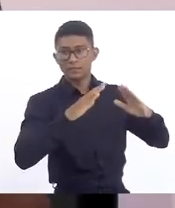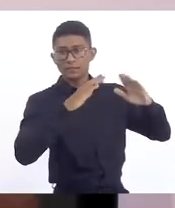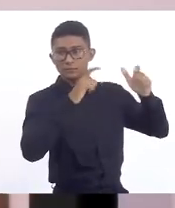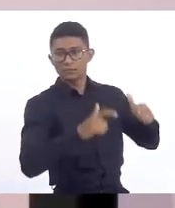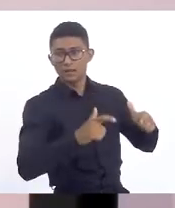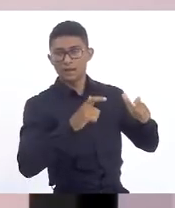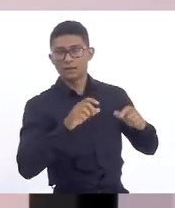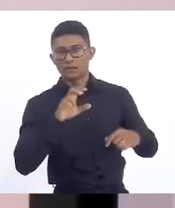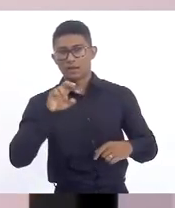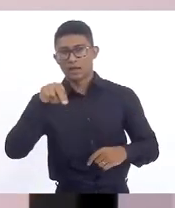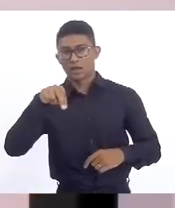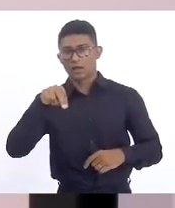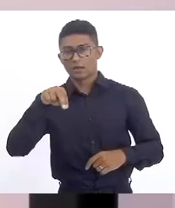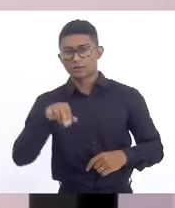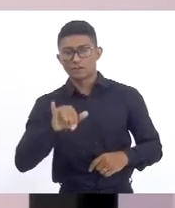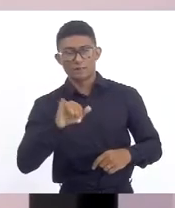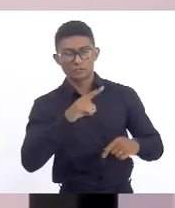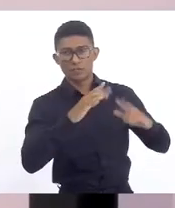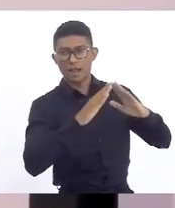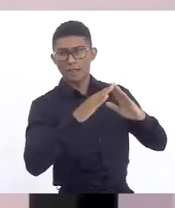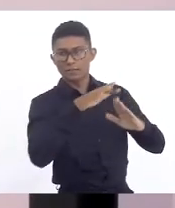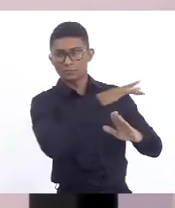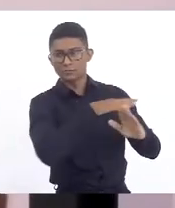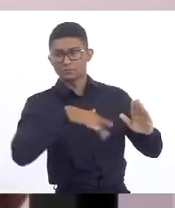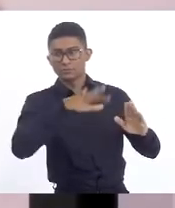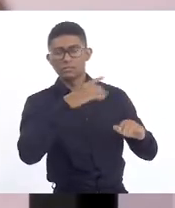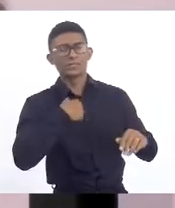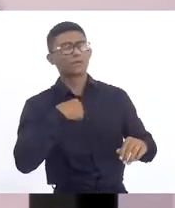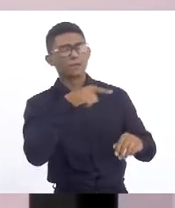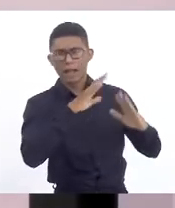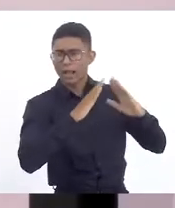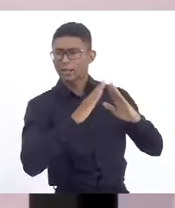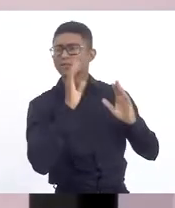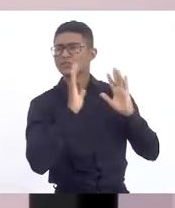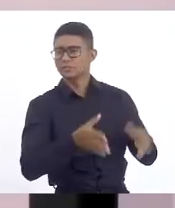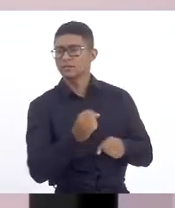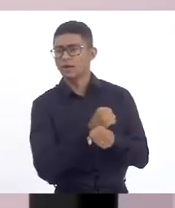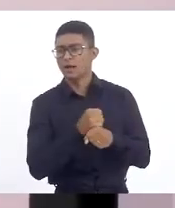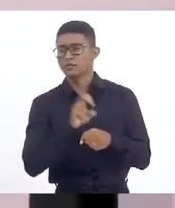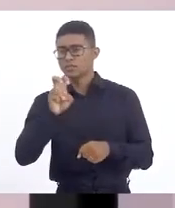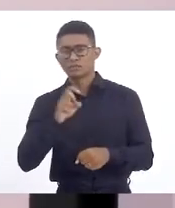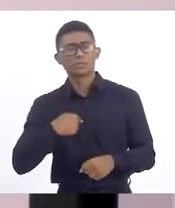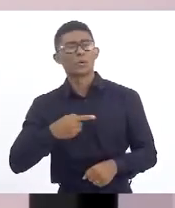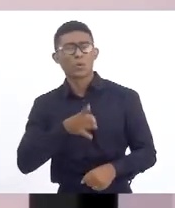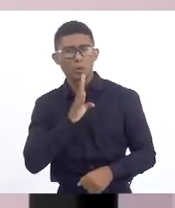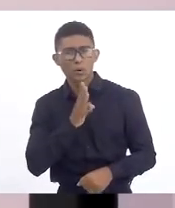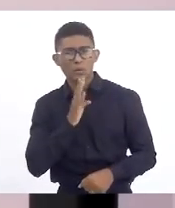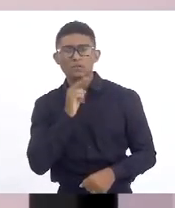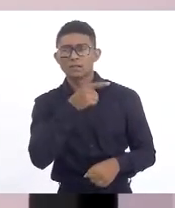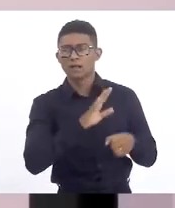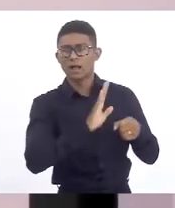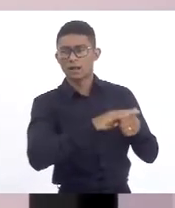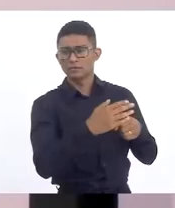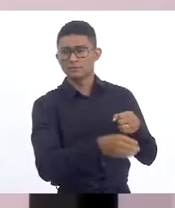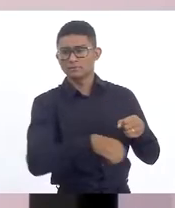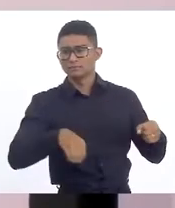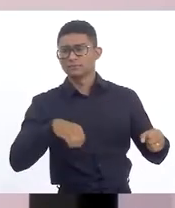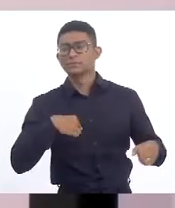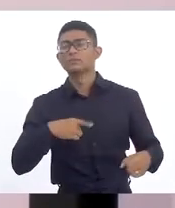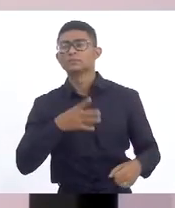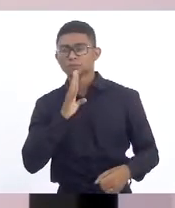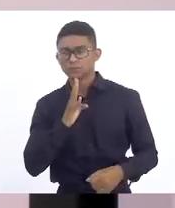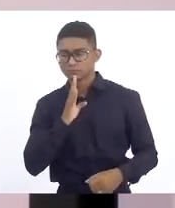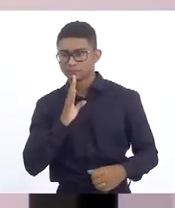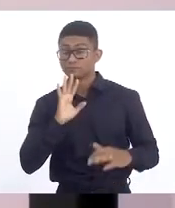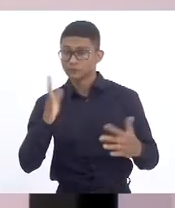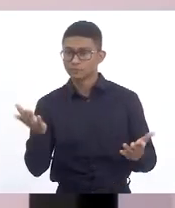o sistema de coleta e tratamento de esgoto daquela região e distribuição de água na Baixada Fluminense. Eu vou listar aqui algumas ações que